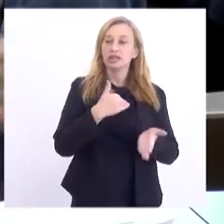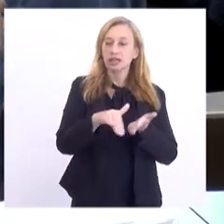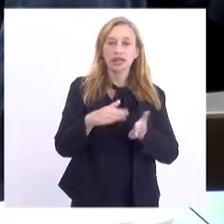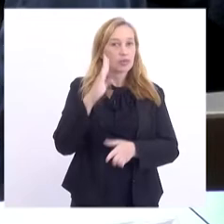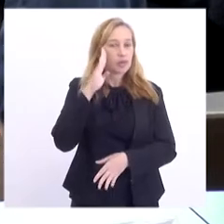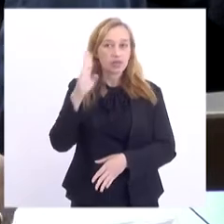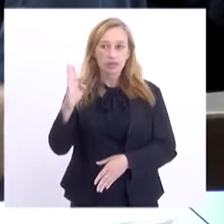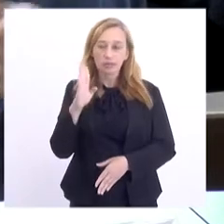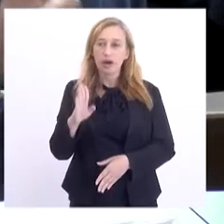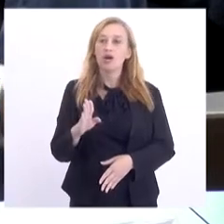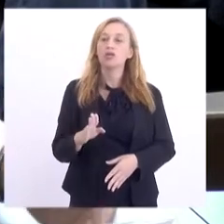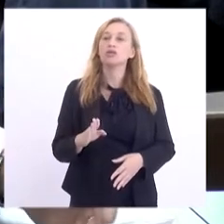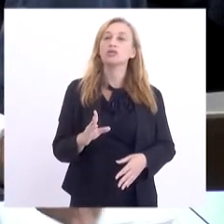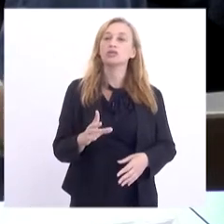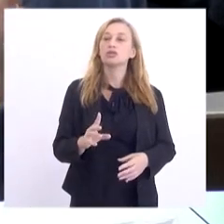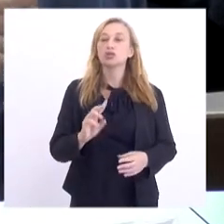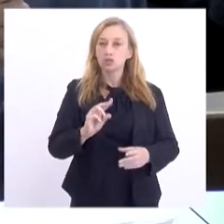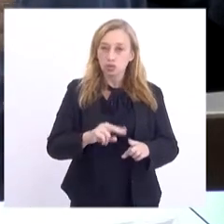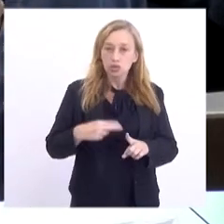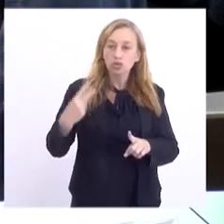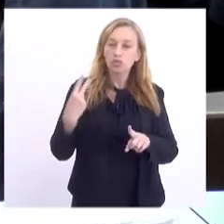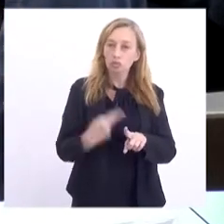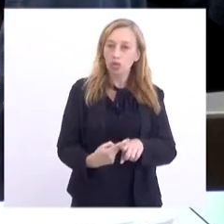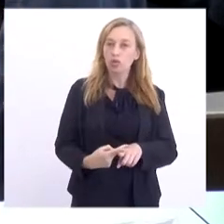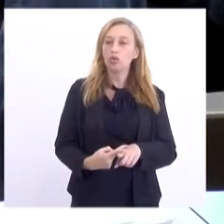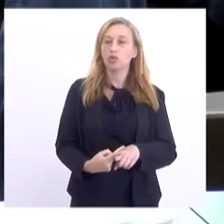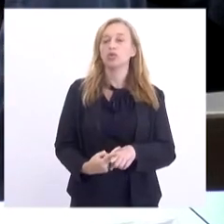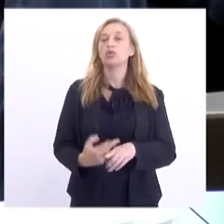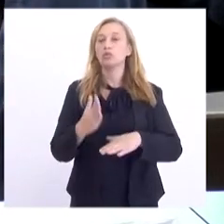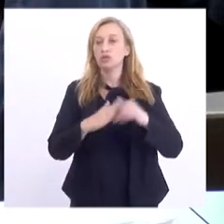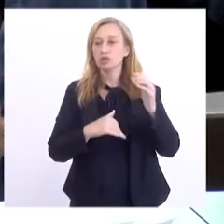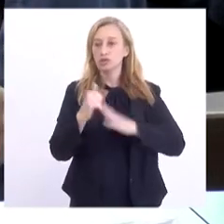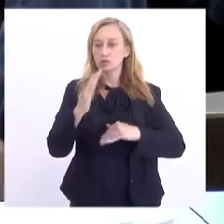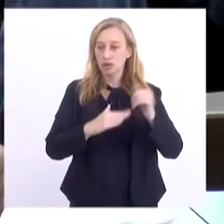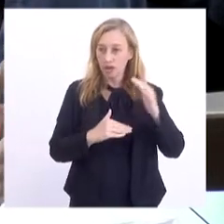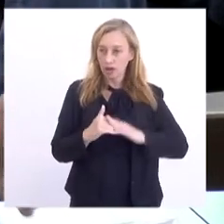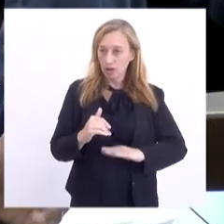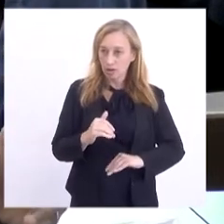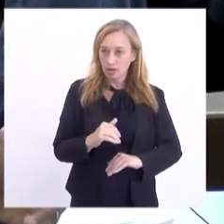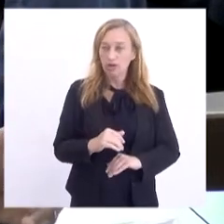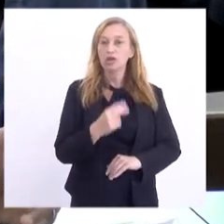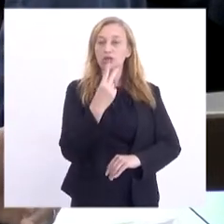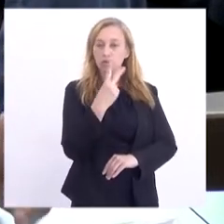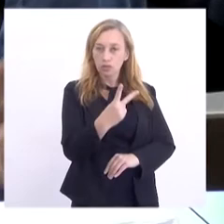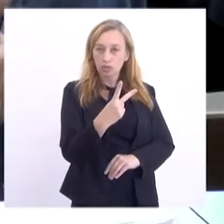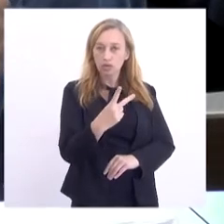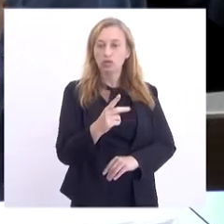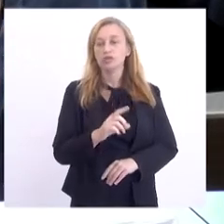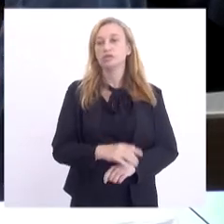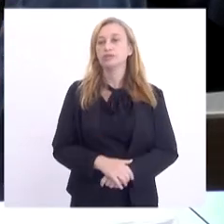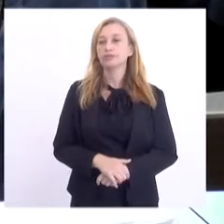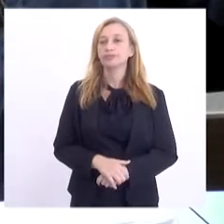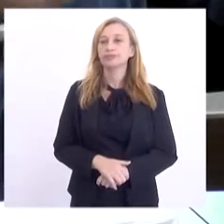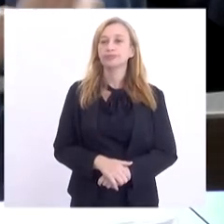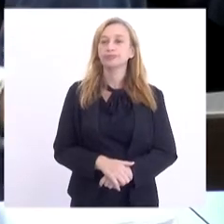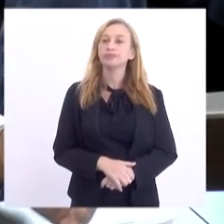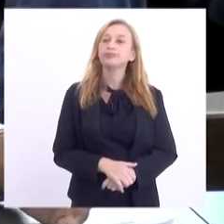projetos do pacto também que a gente dobrou quantitativo essa inscrição um procurador apenas designados Elas têm dois